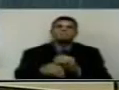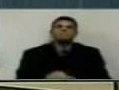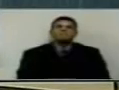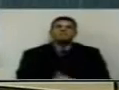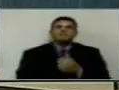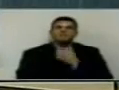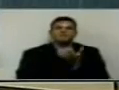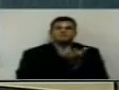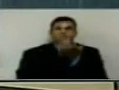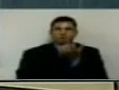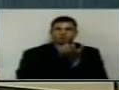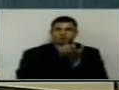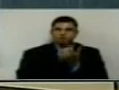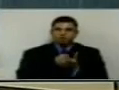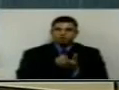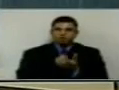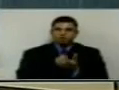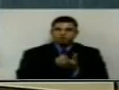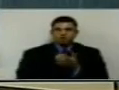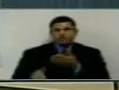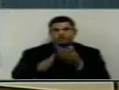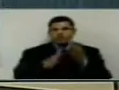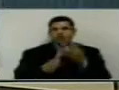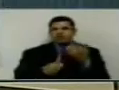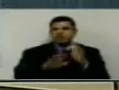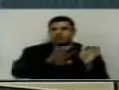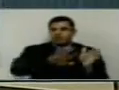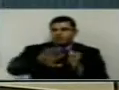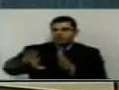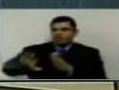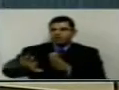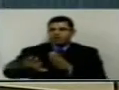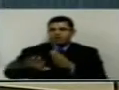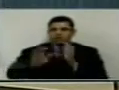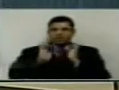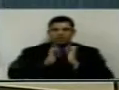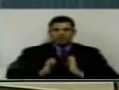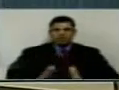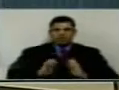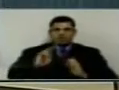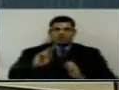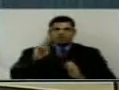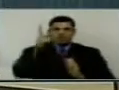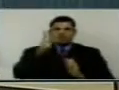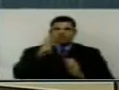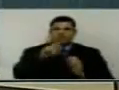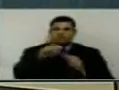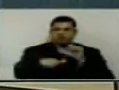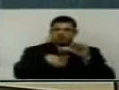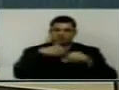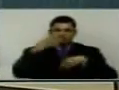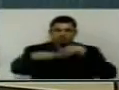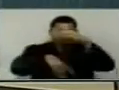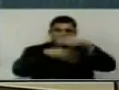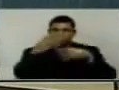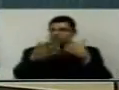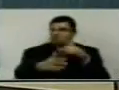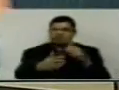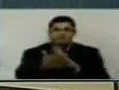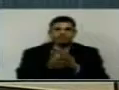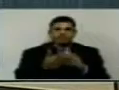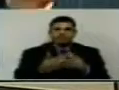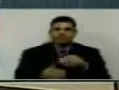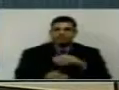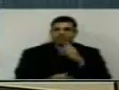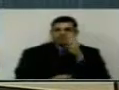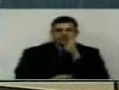e que a seguir sem afastar dos meus princípios e dos meus valores, sem atropelar ninguém, sem ser covarde, sem